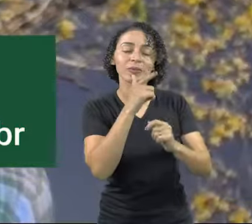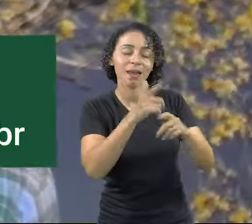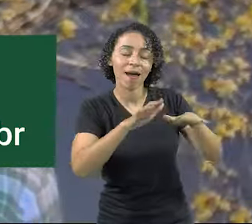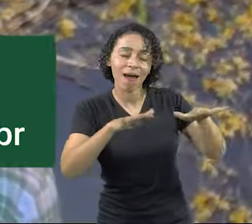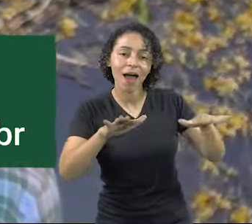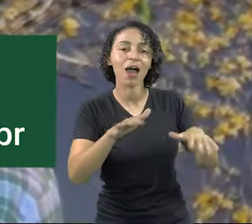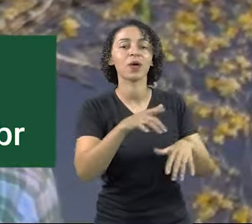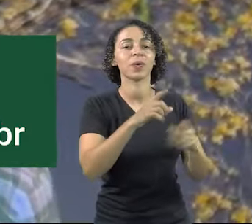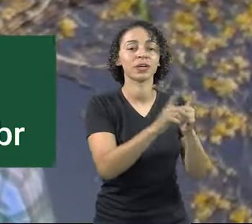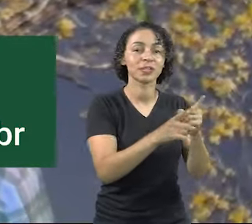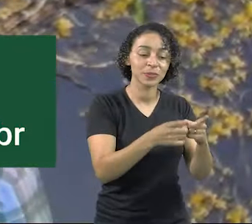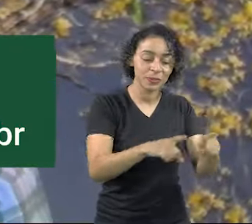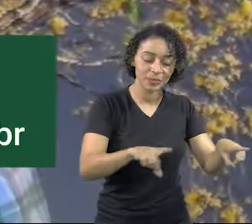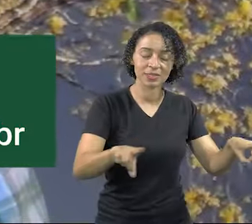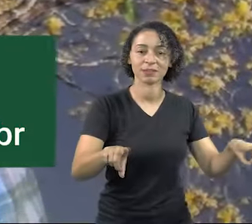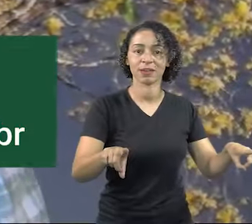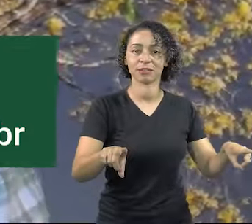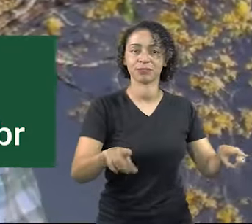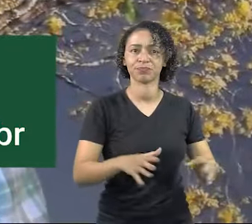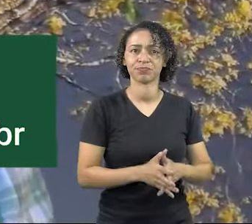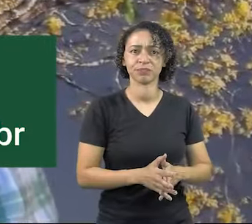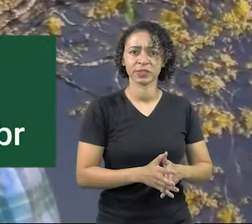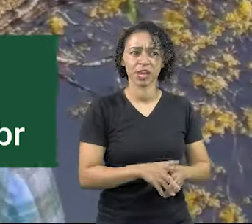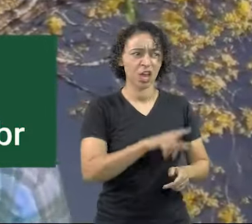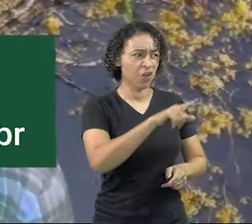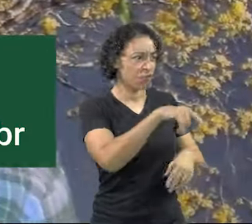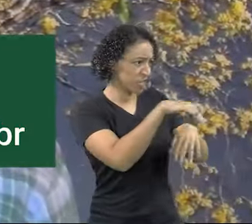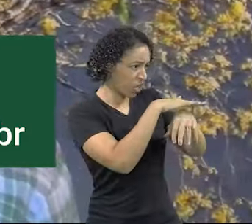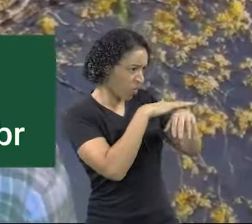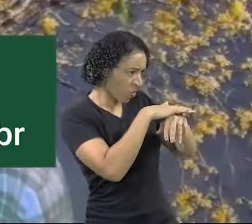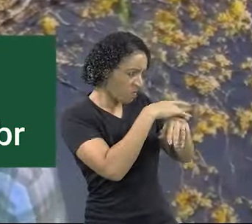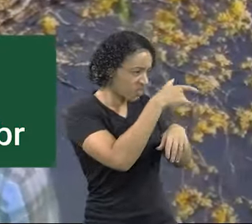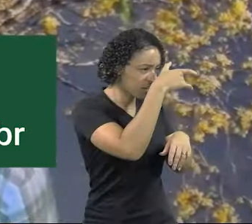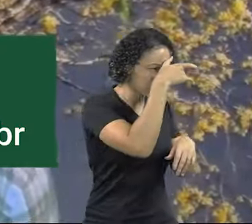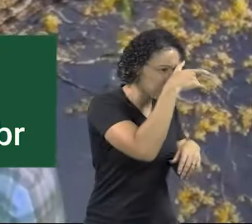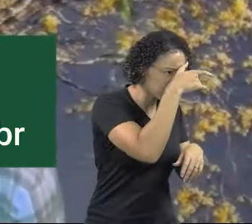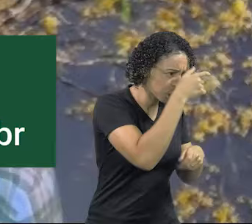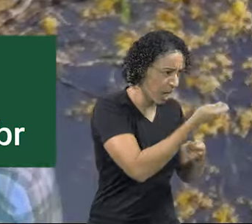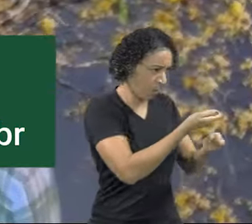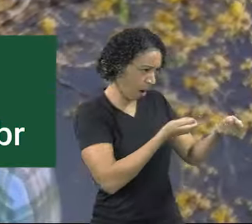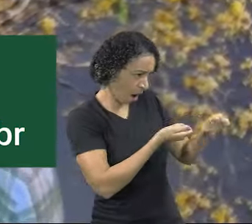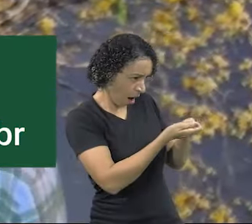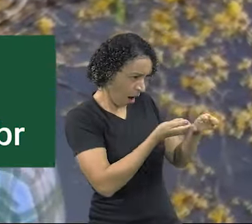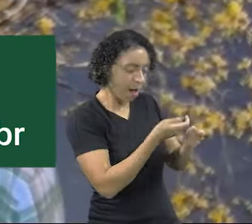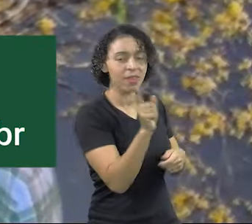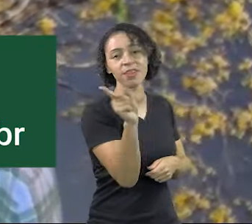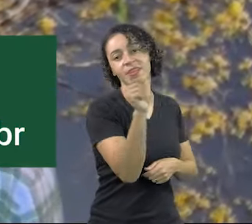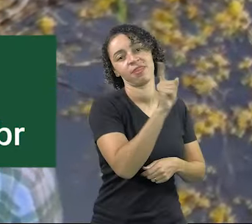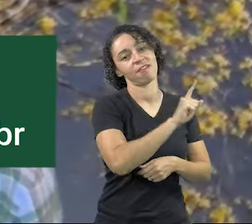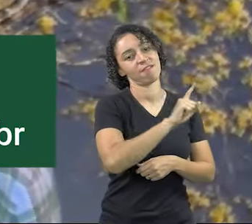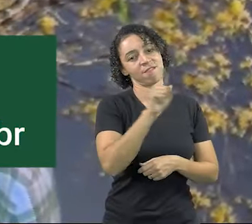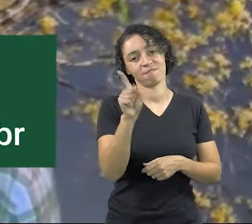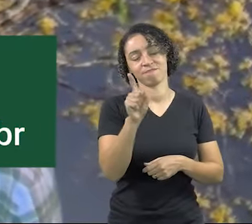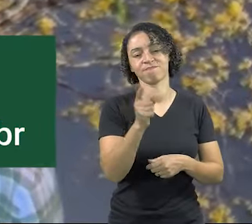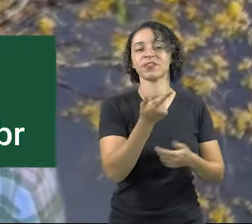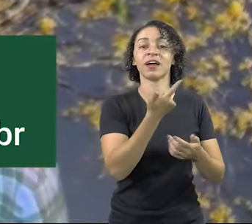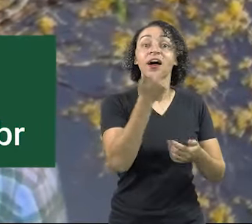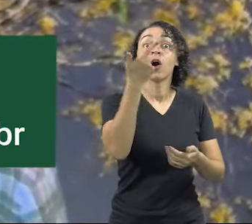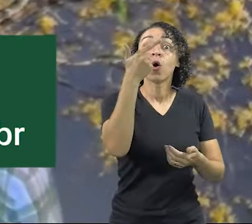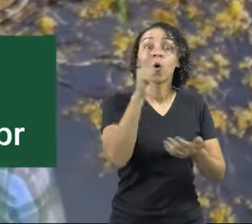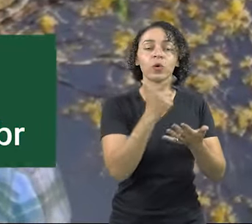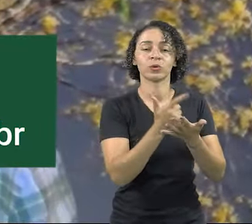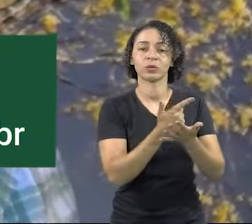água no deserto da vida não negocie com o diabo que mensagem linda